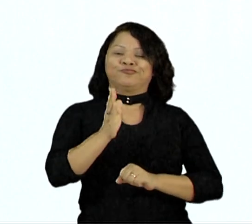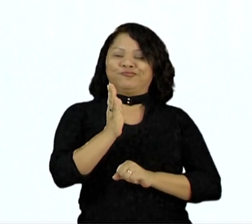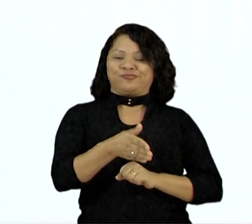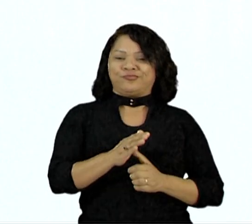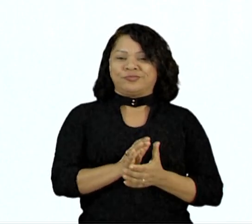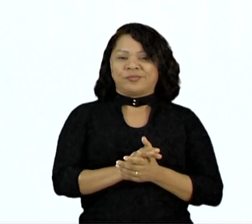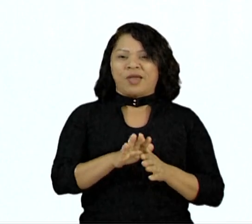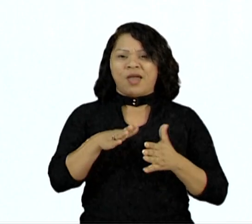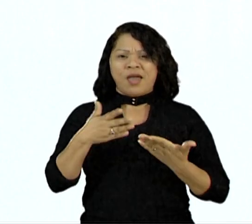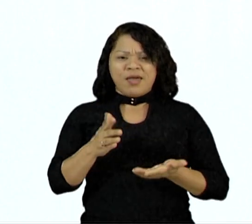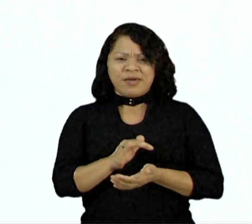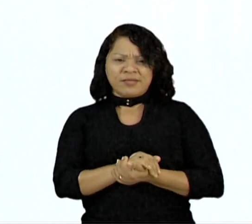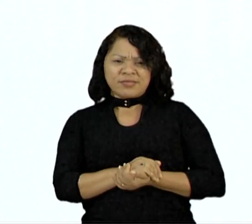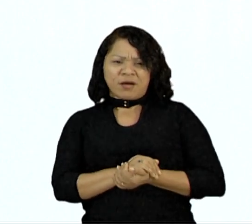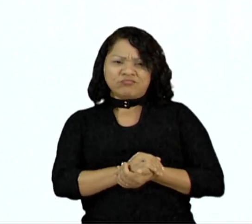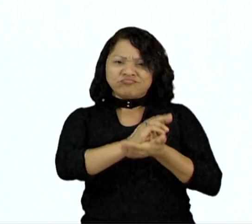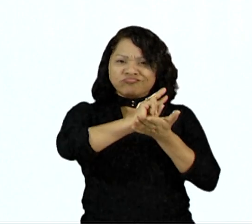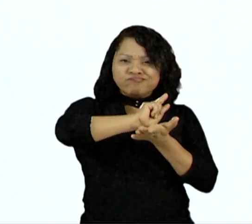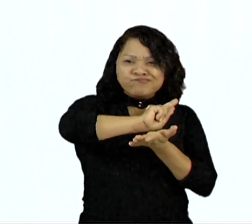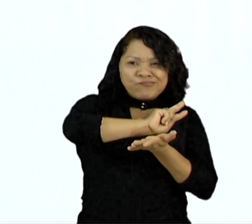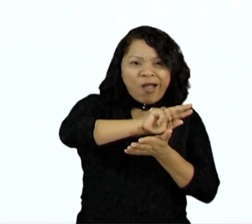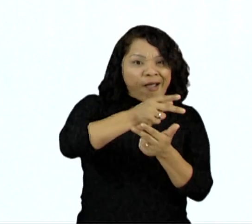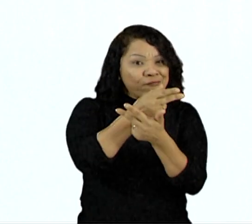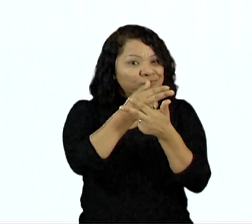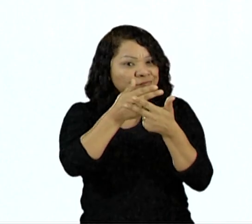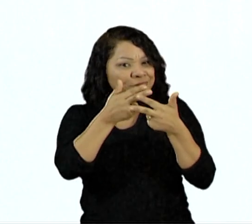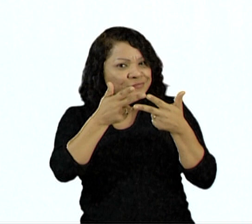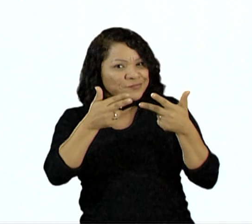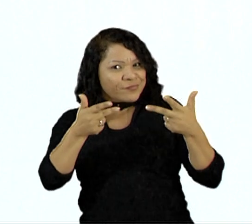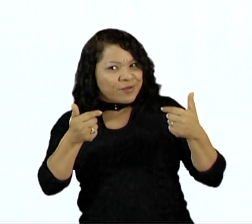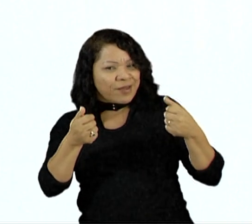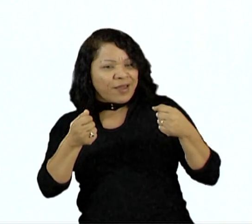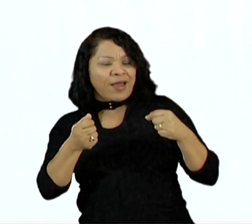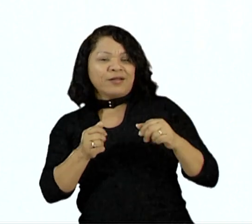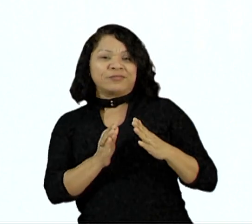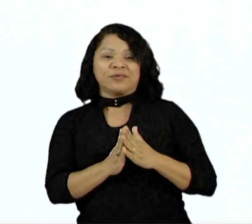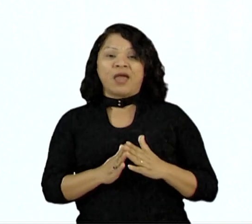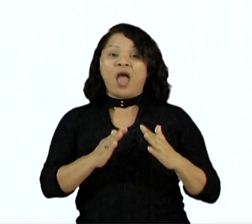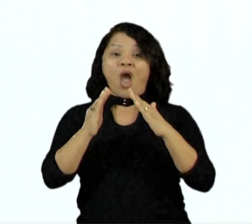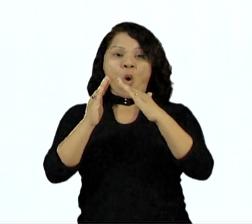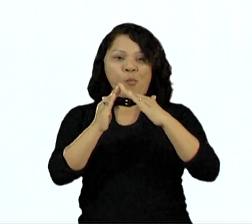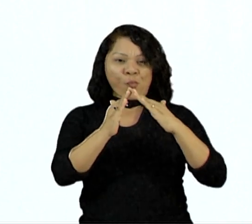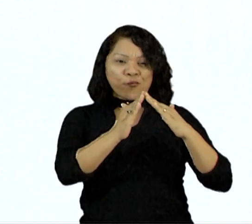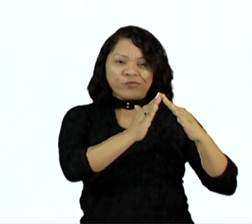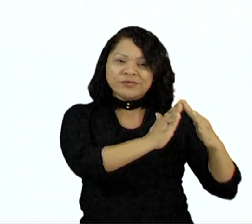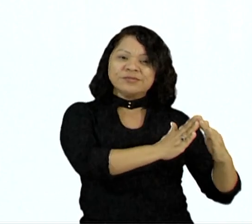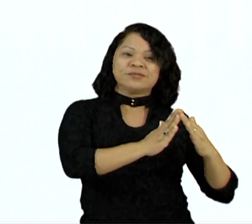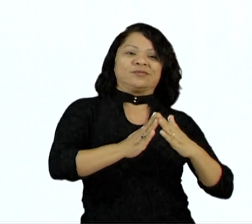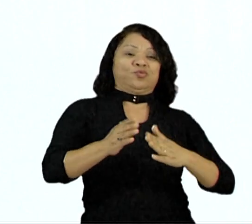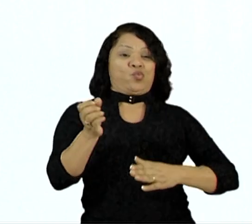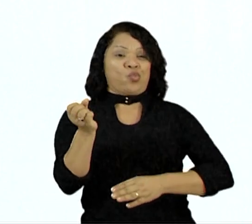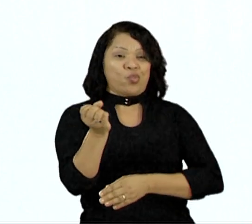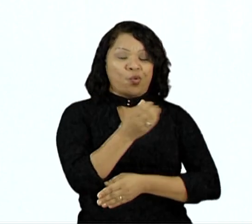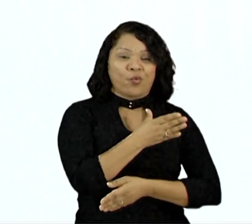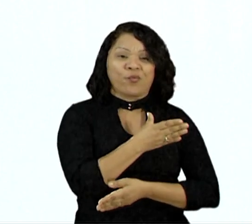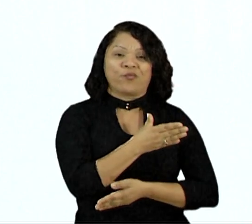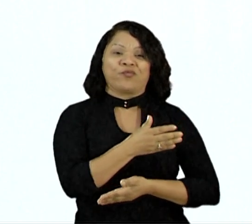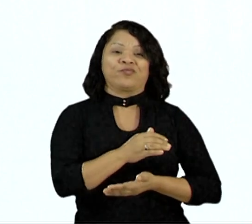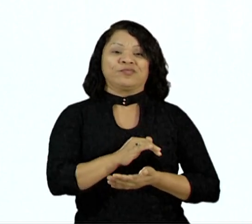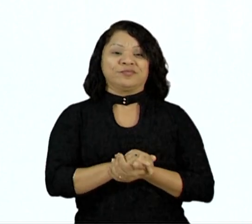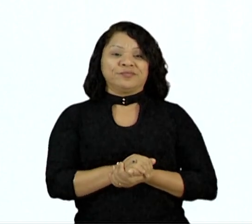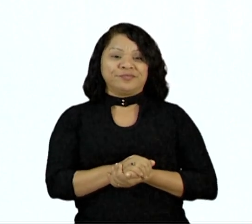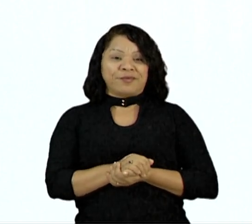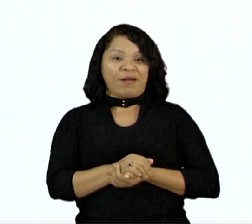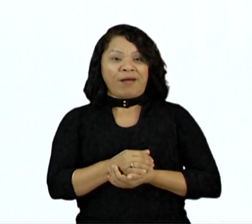vizinhos novos, masculino, só que agora plural. As vizinhas